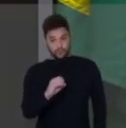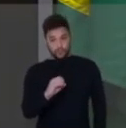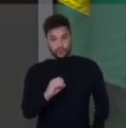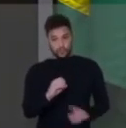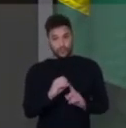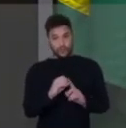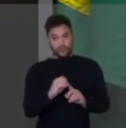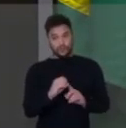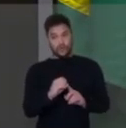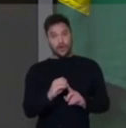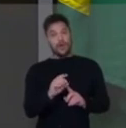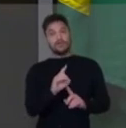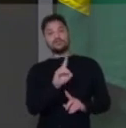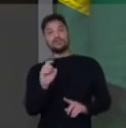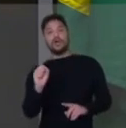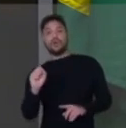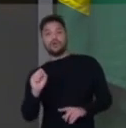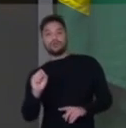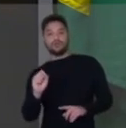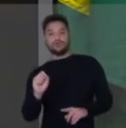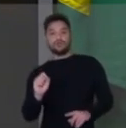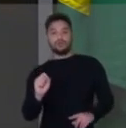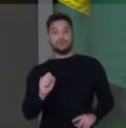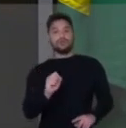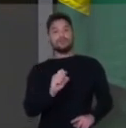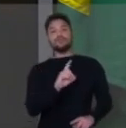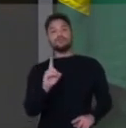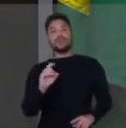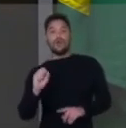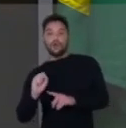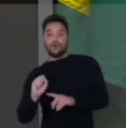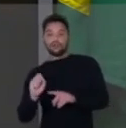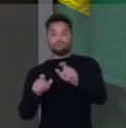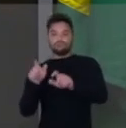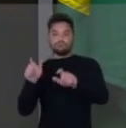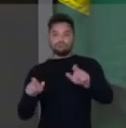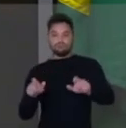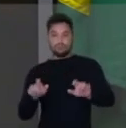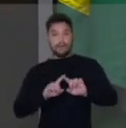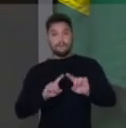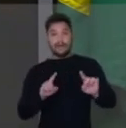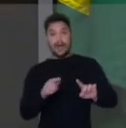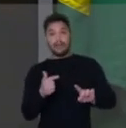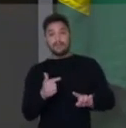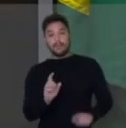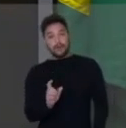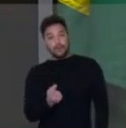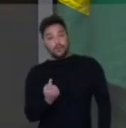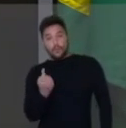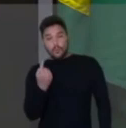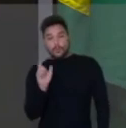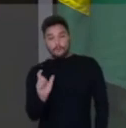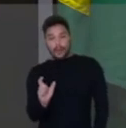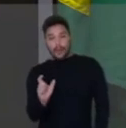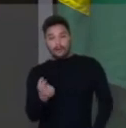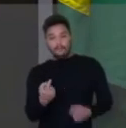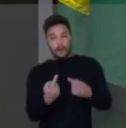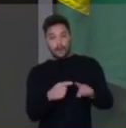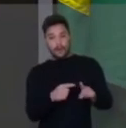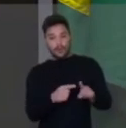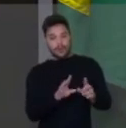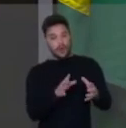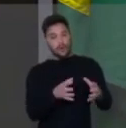pessoal do dia 8. Terrorista, só aparece o pessoal do dia 8. Mas não tem uma sequer palavrinha contra o Comando